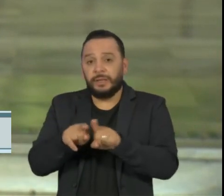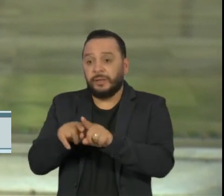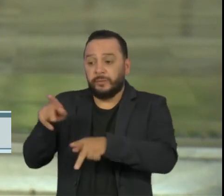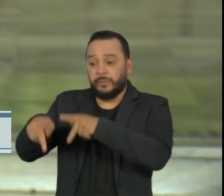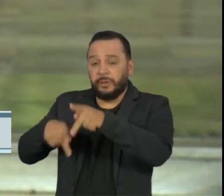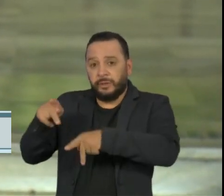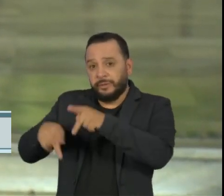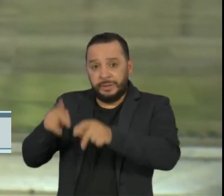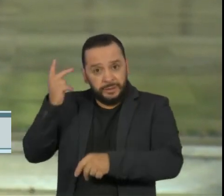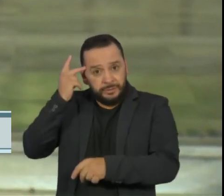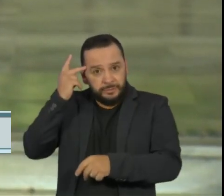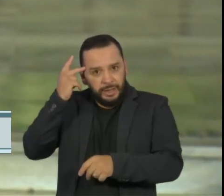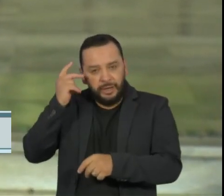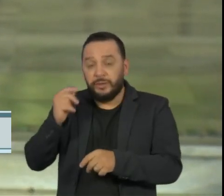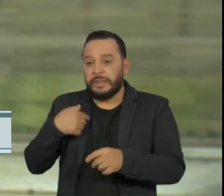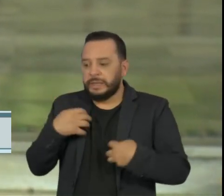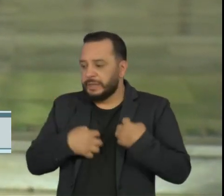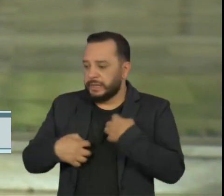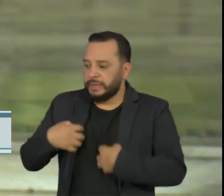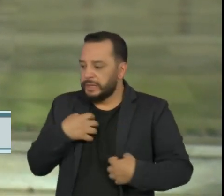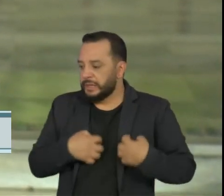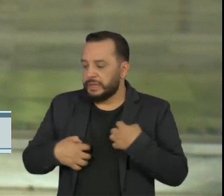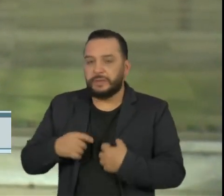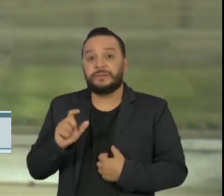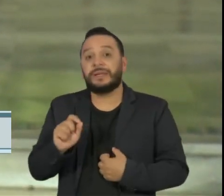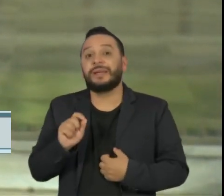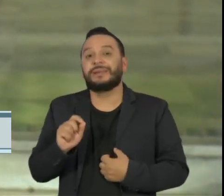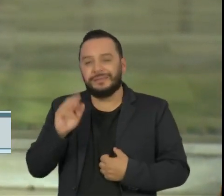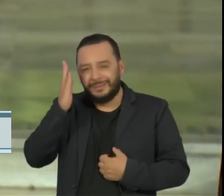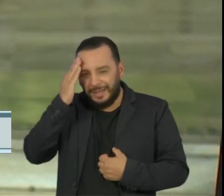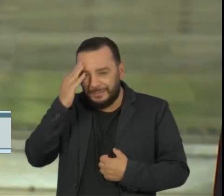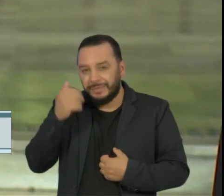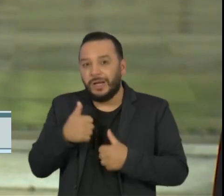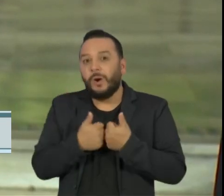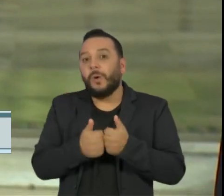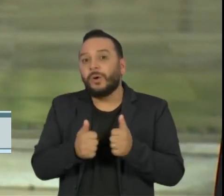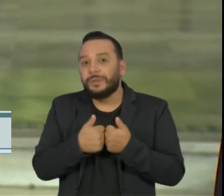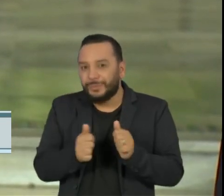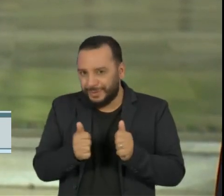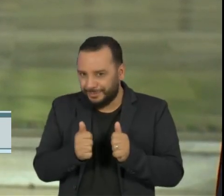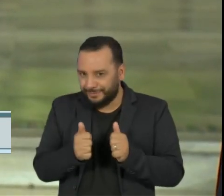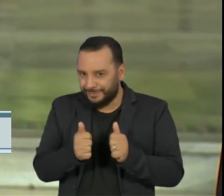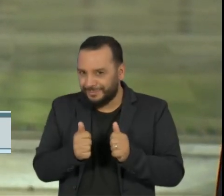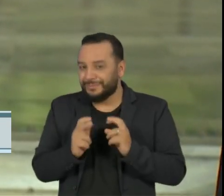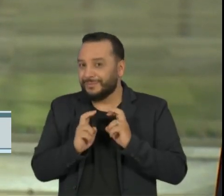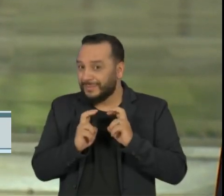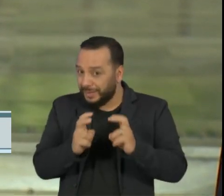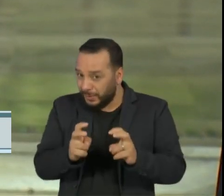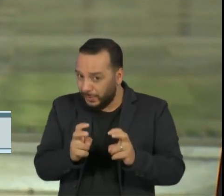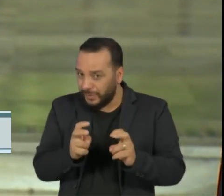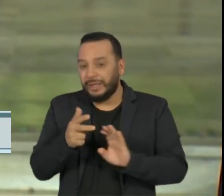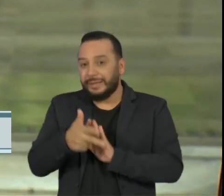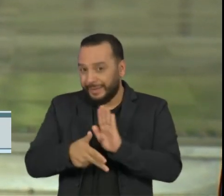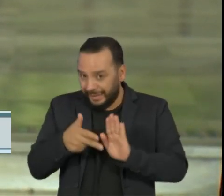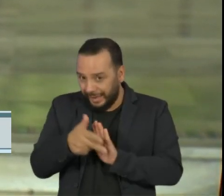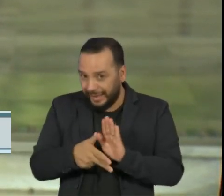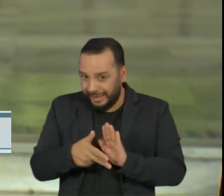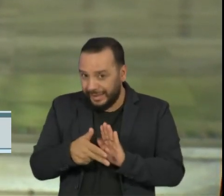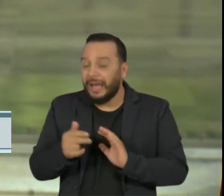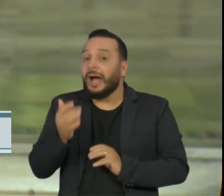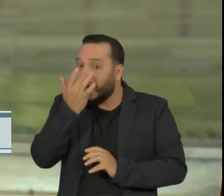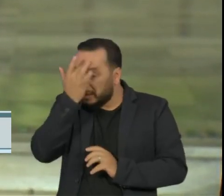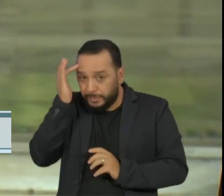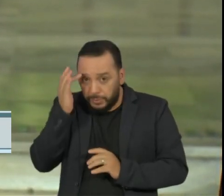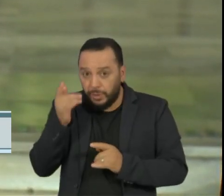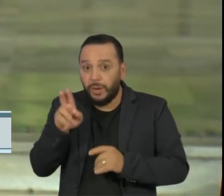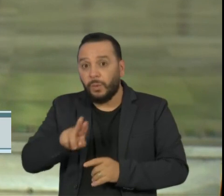população, que é o transporte público, onde as pessoas mesmo com máscara não conseguem manter 1,5 metro de